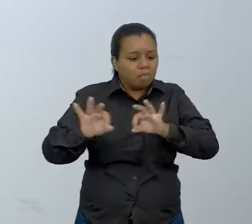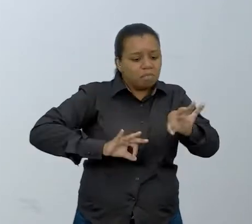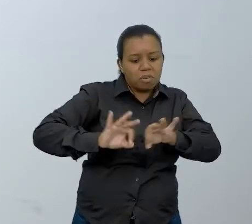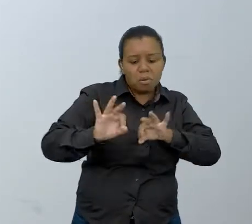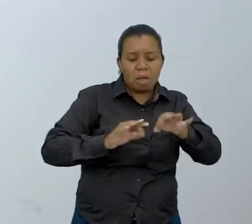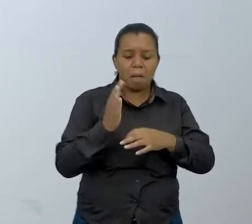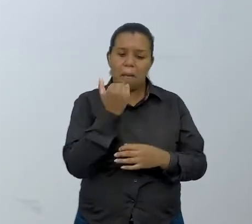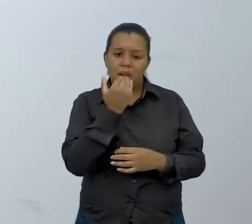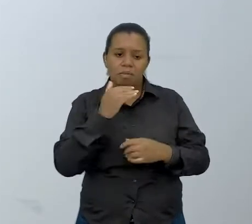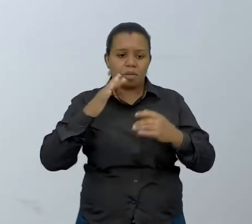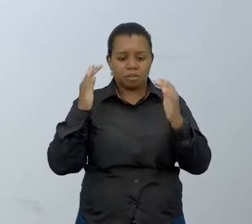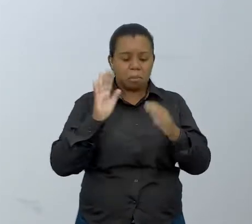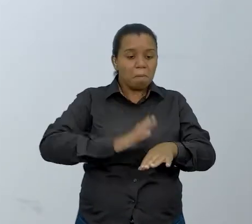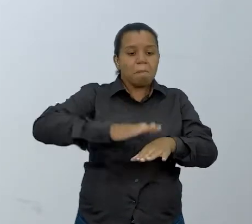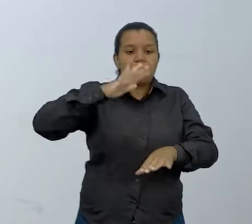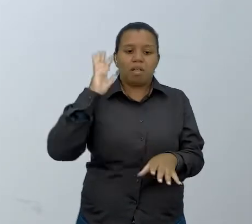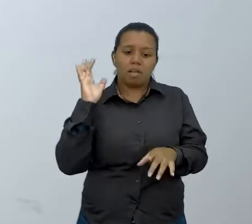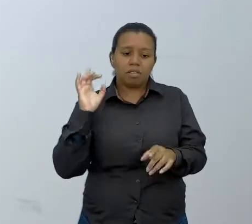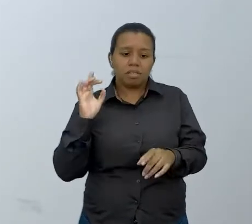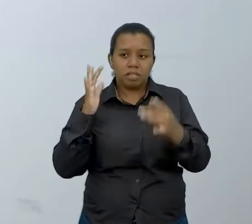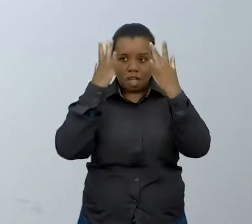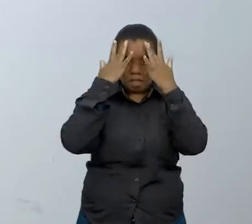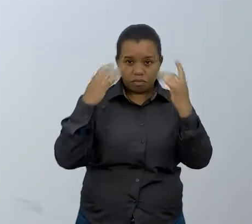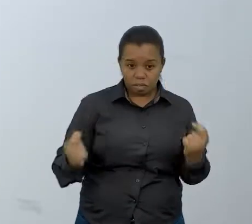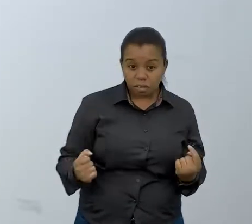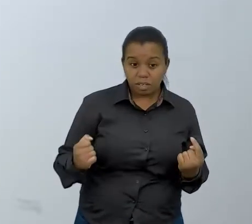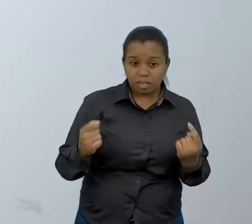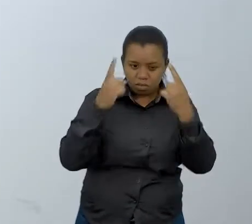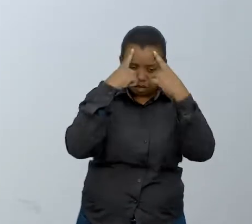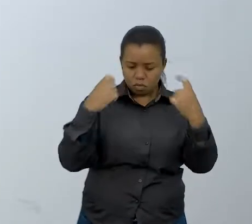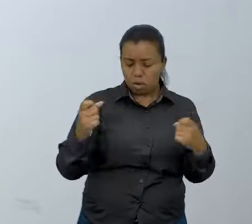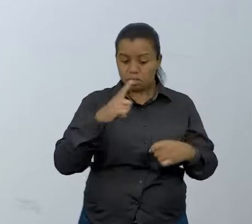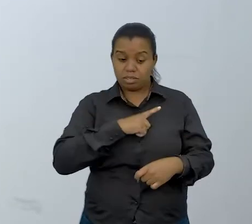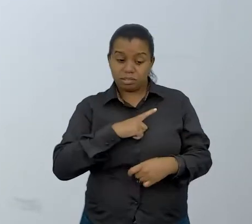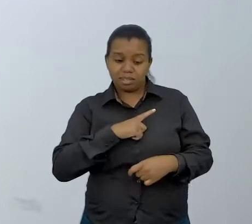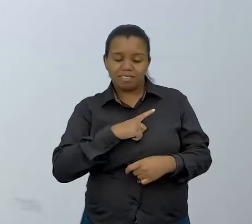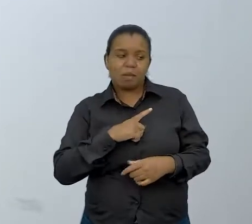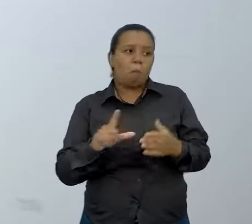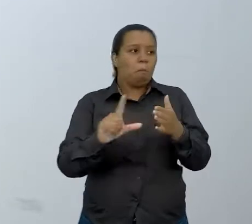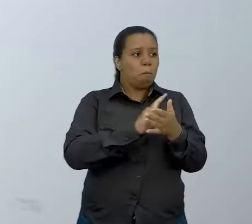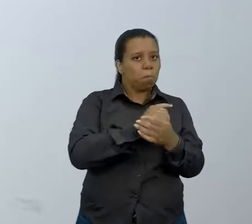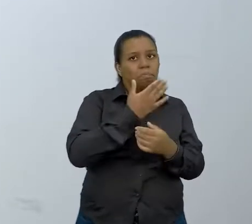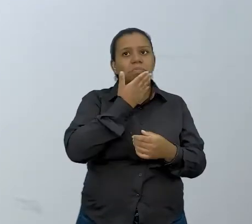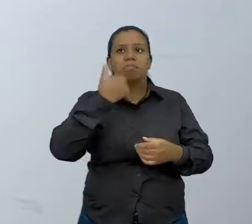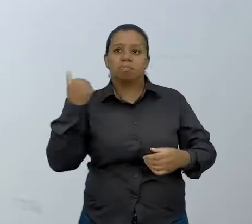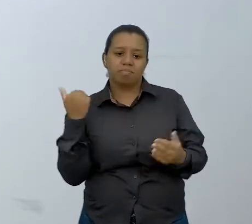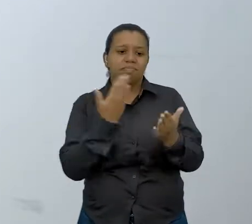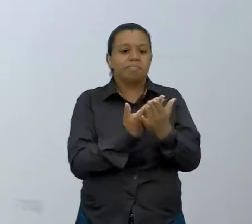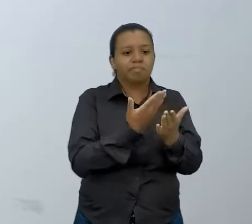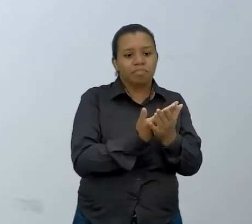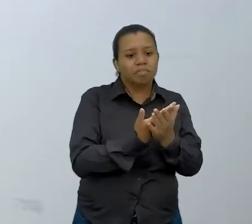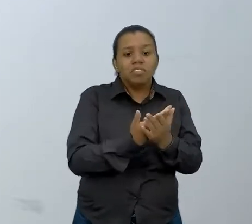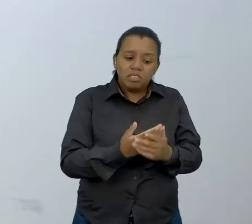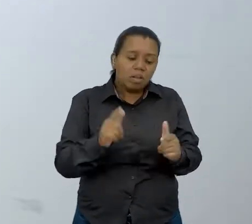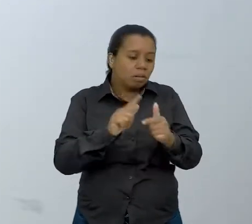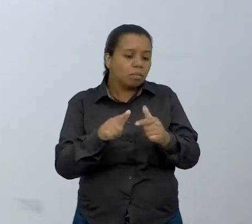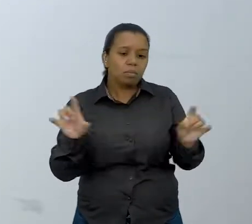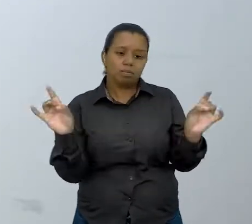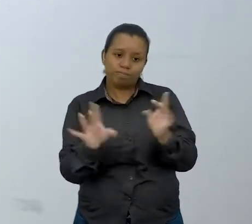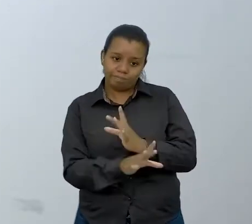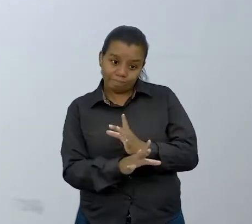da violência é, sei lá, faltam problemas com a educação. Então, vamos melhorar a educação e tá tudo